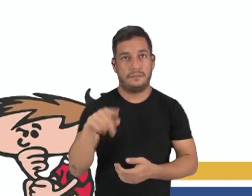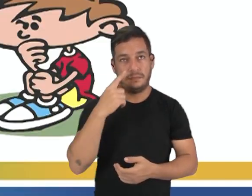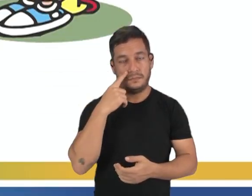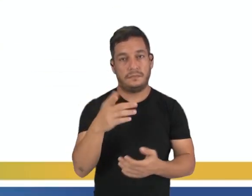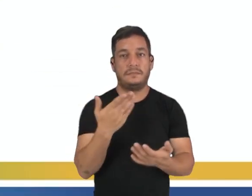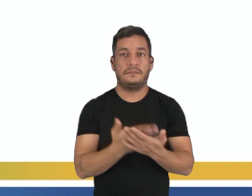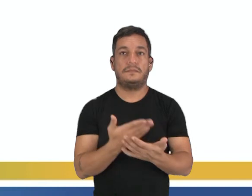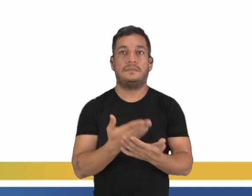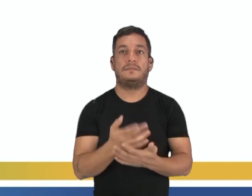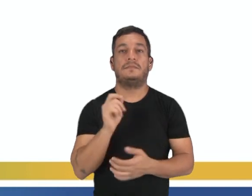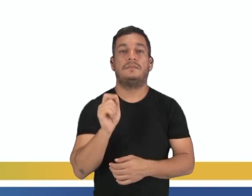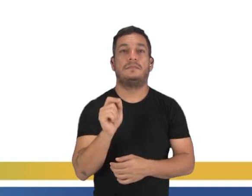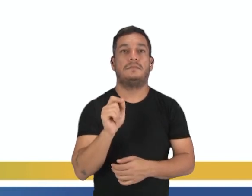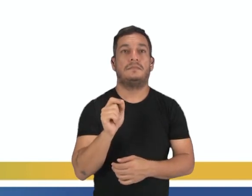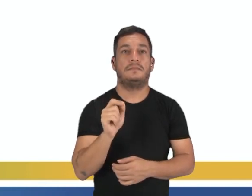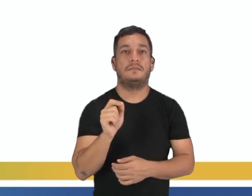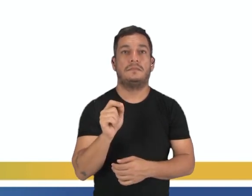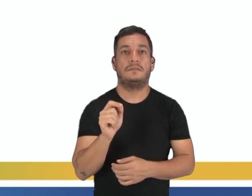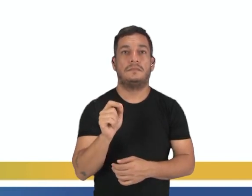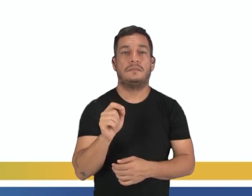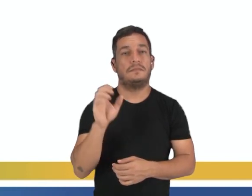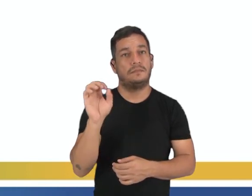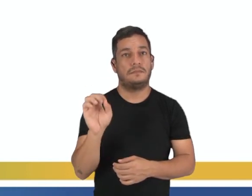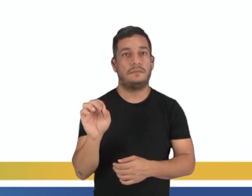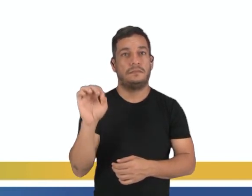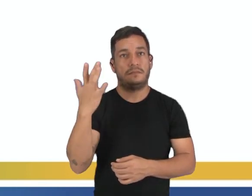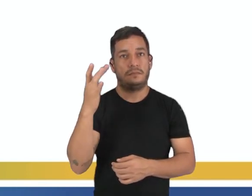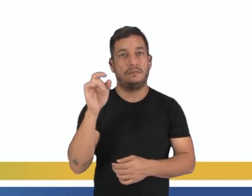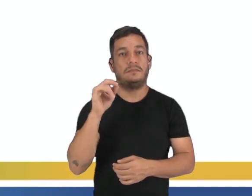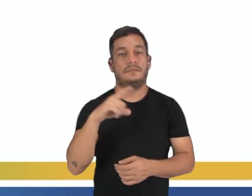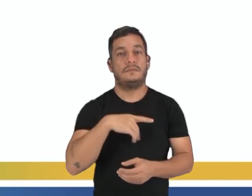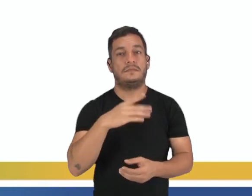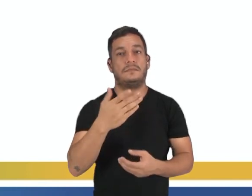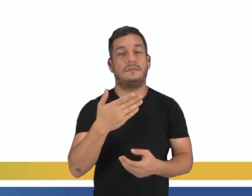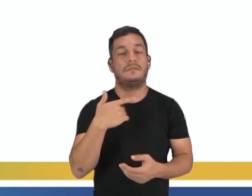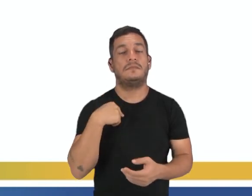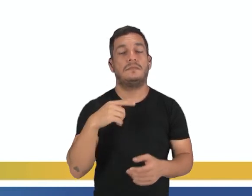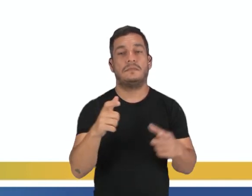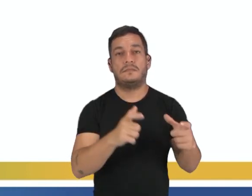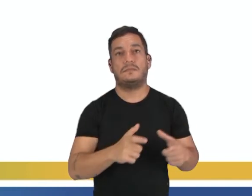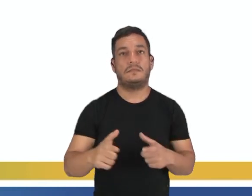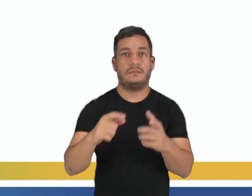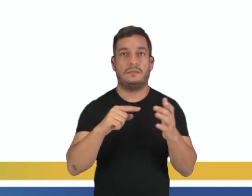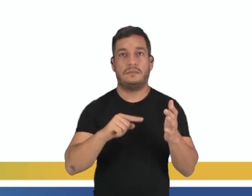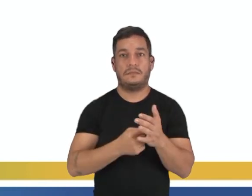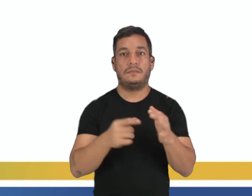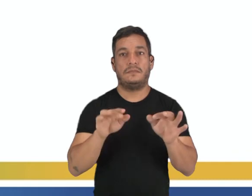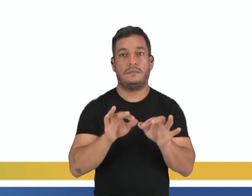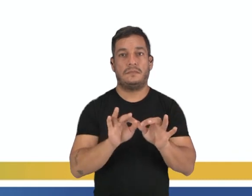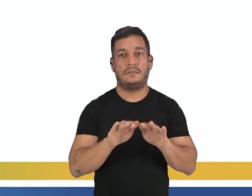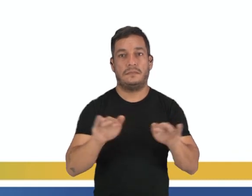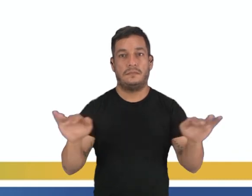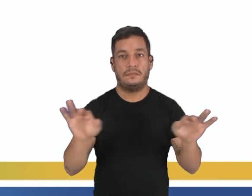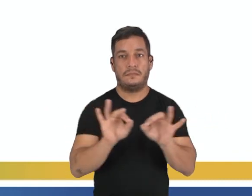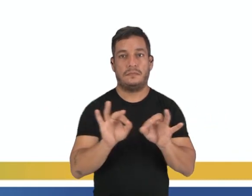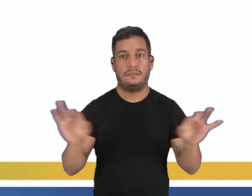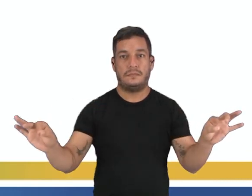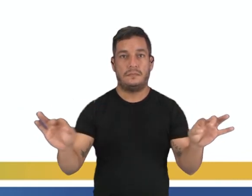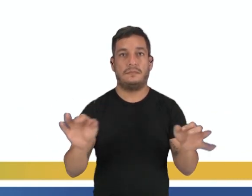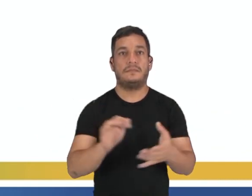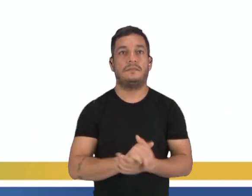vimos nesta aula, pessoal, situações que envolviam a localização de pontos no plano,